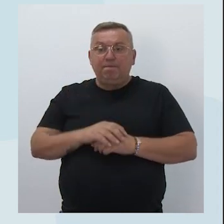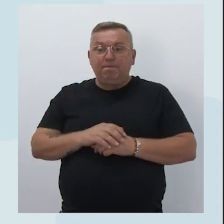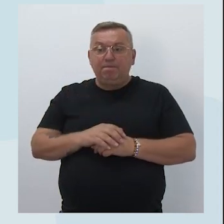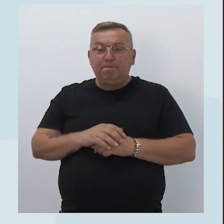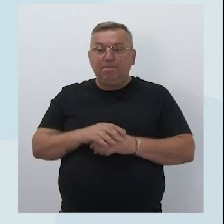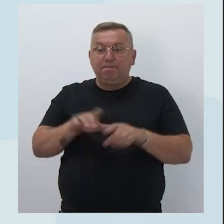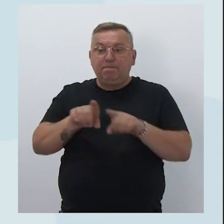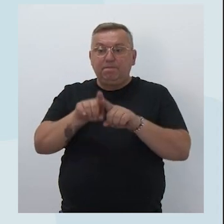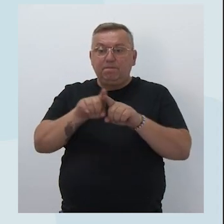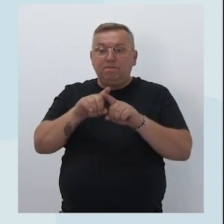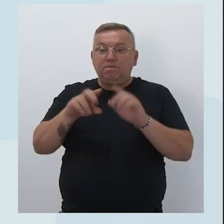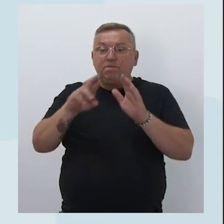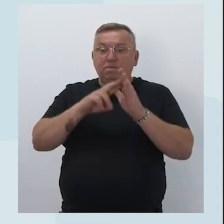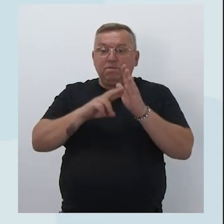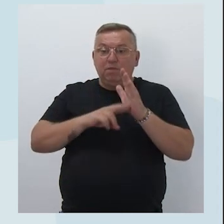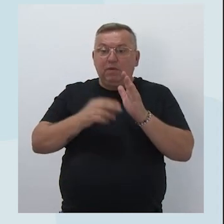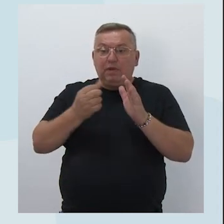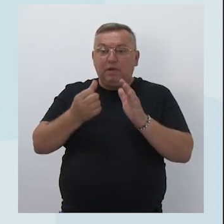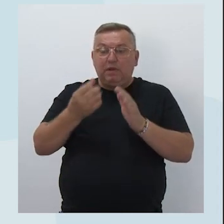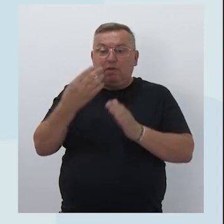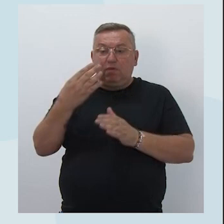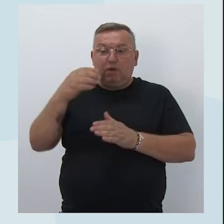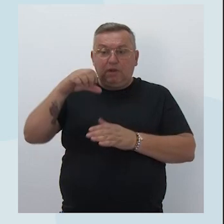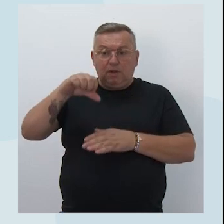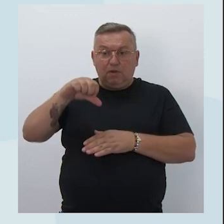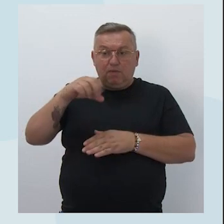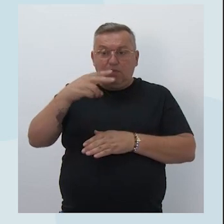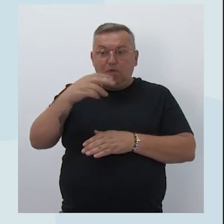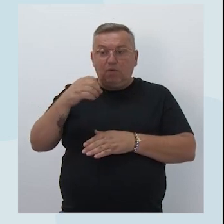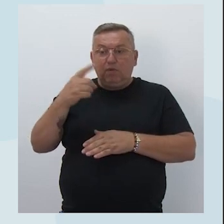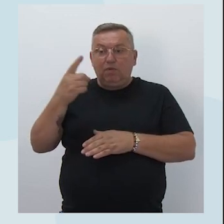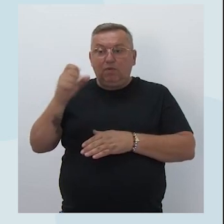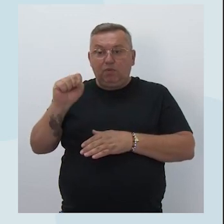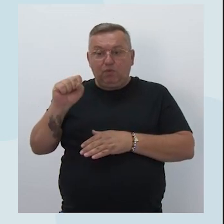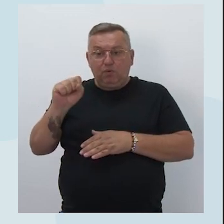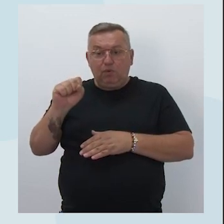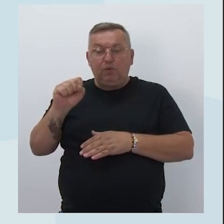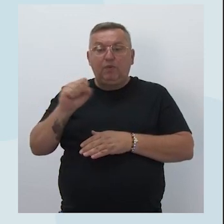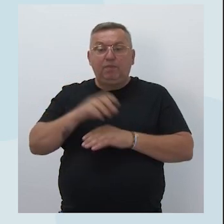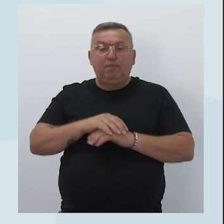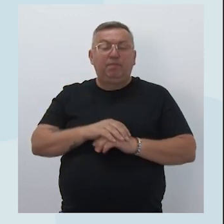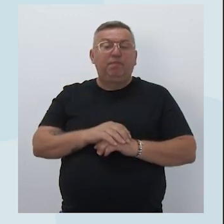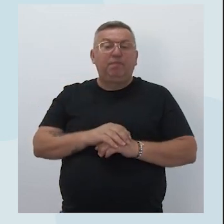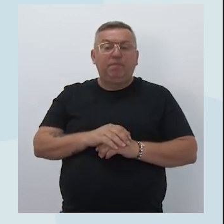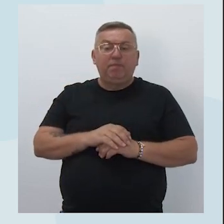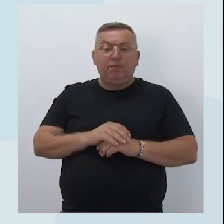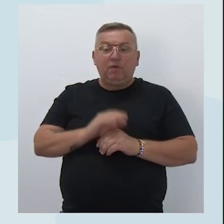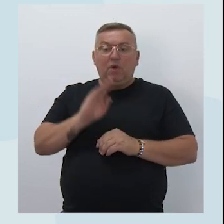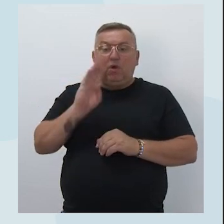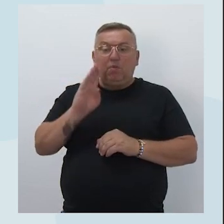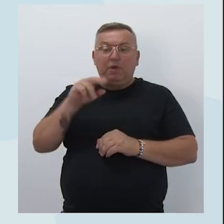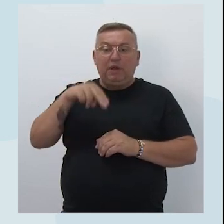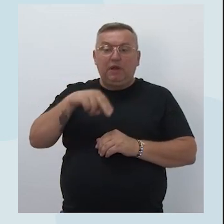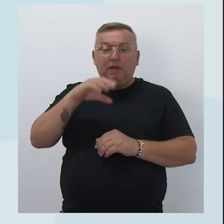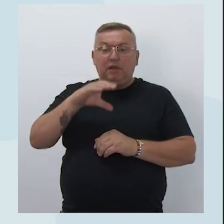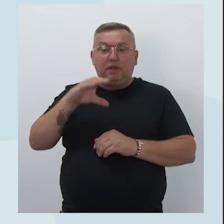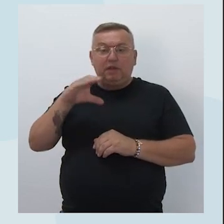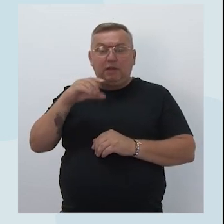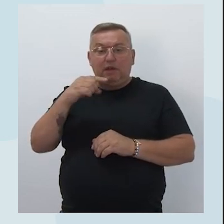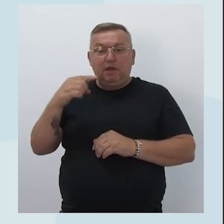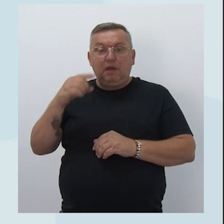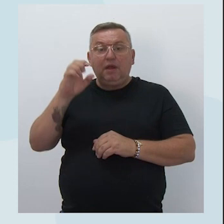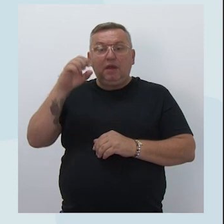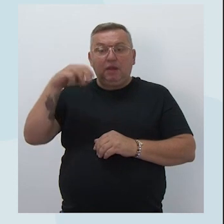a portaria 649 de 2018, que institui o programa de apoio ao novo ensino médio,